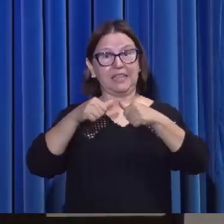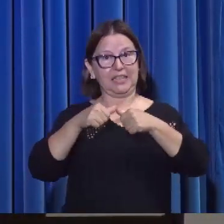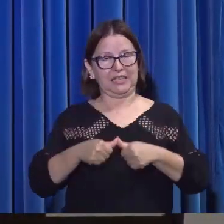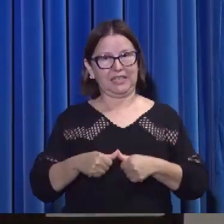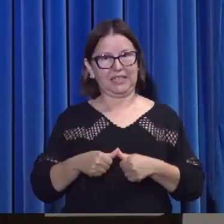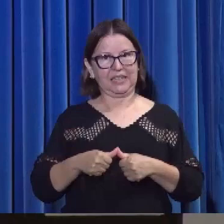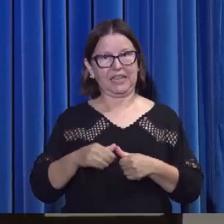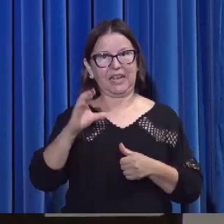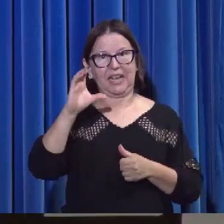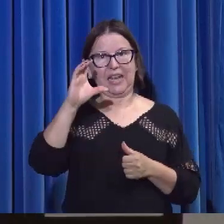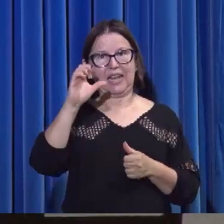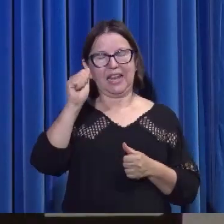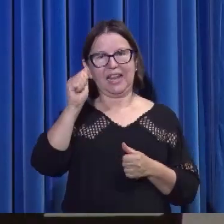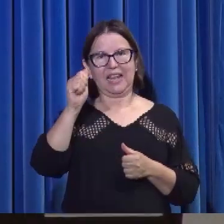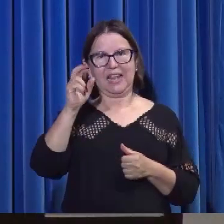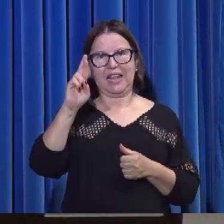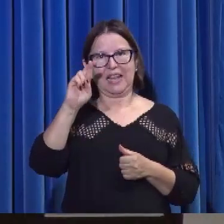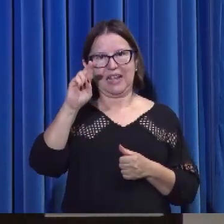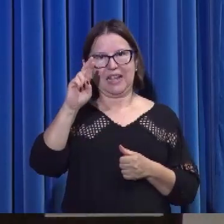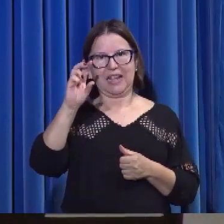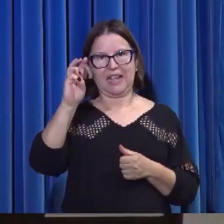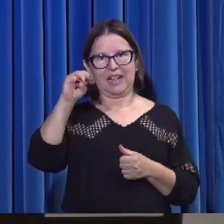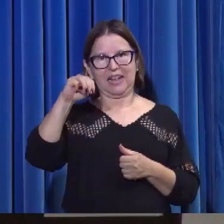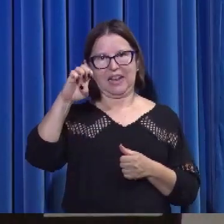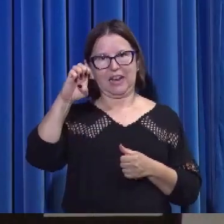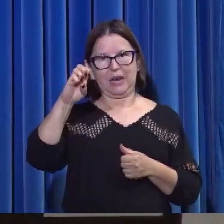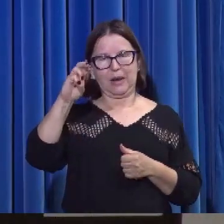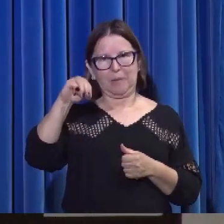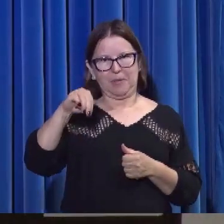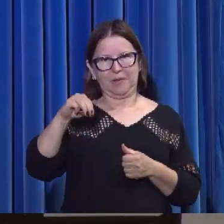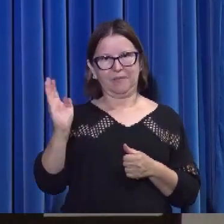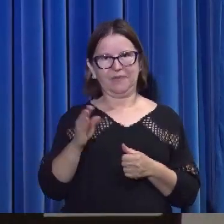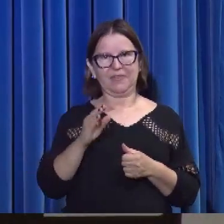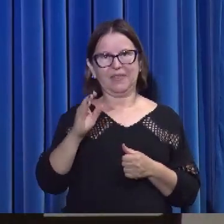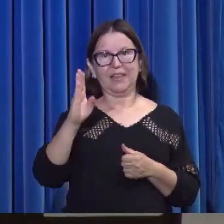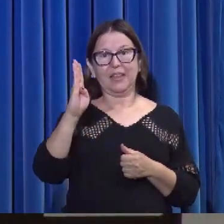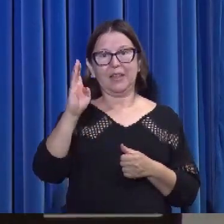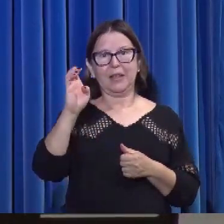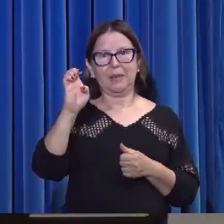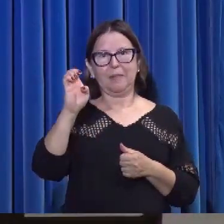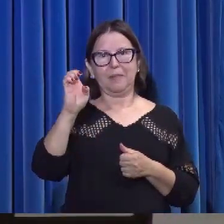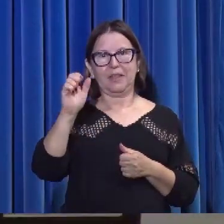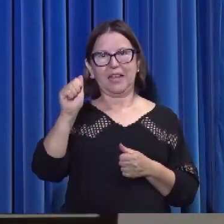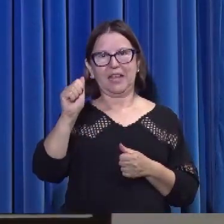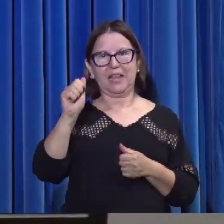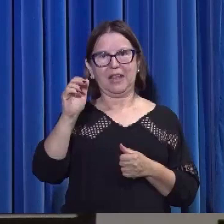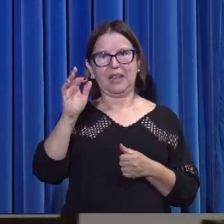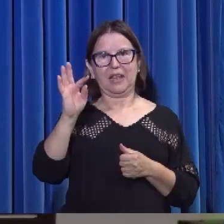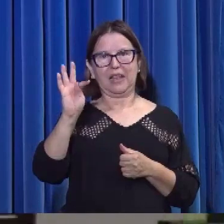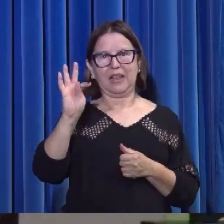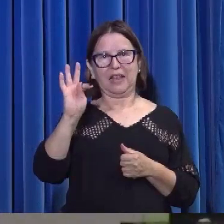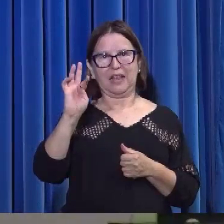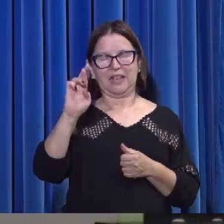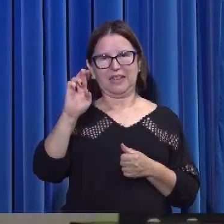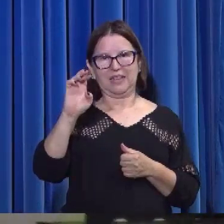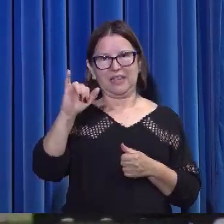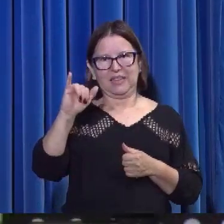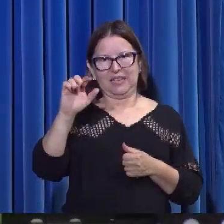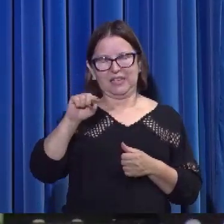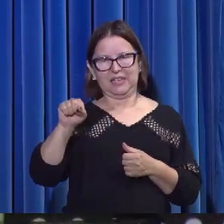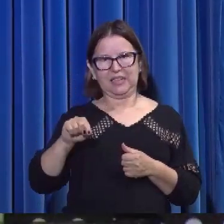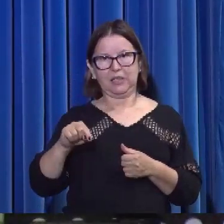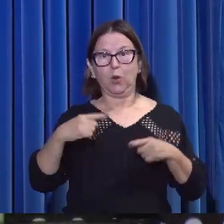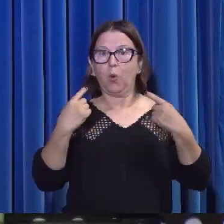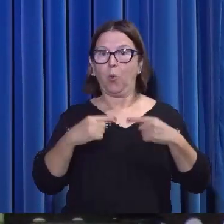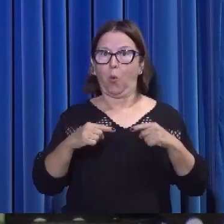vontade. Ela não queria, está lá. Eu não creio na morte, mas ela existe. E ela